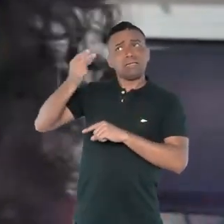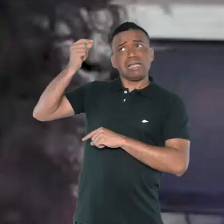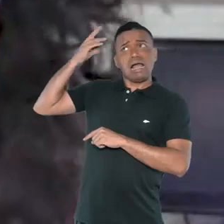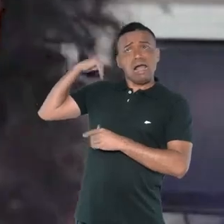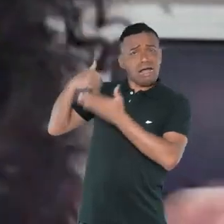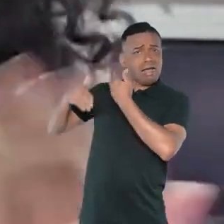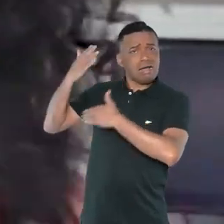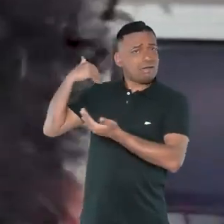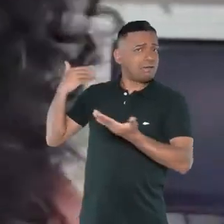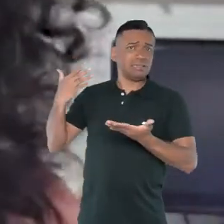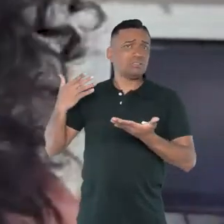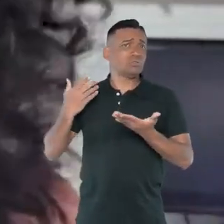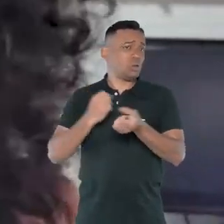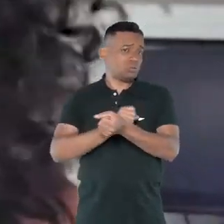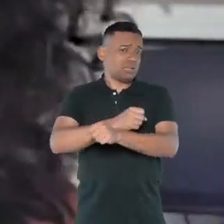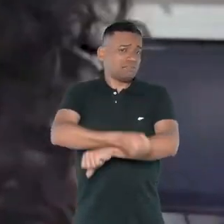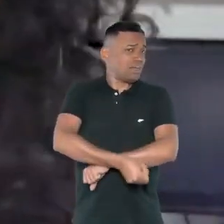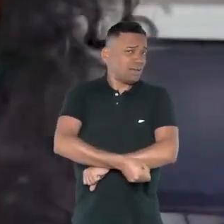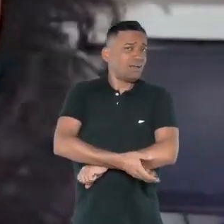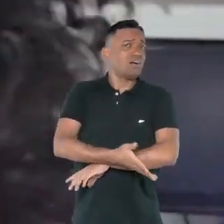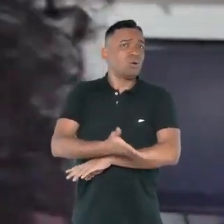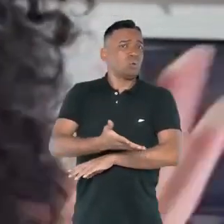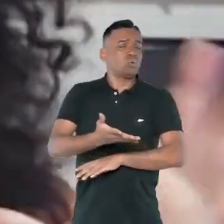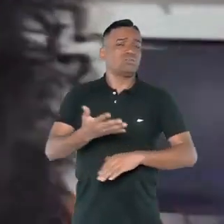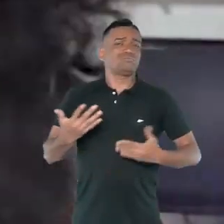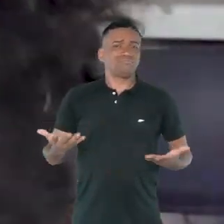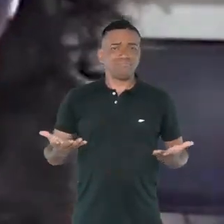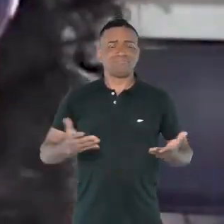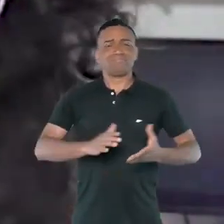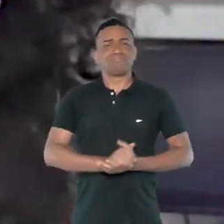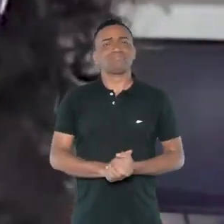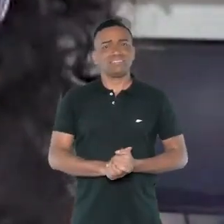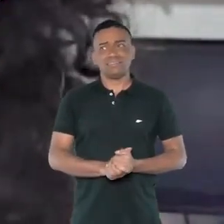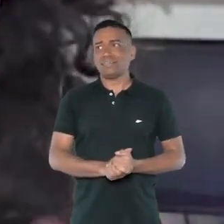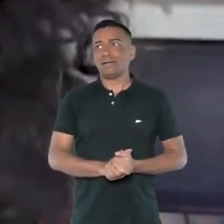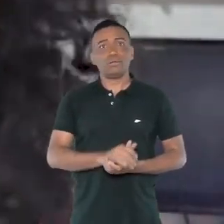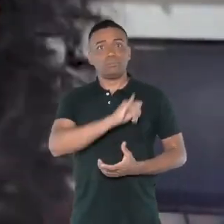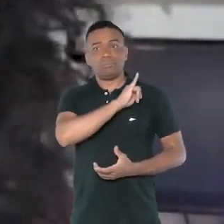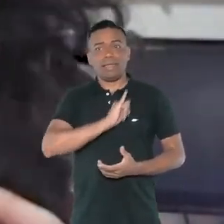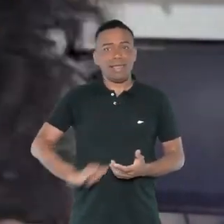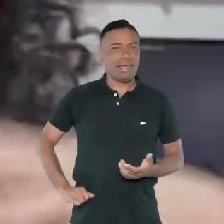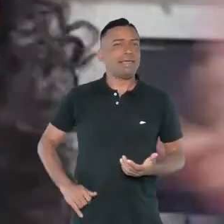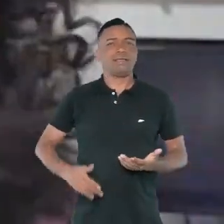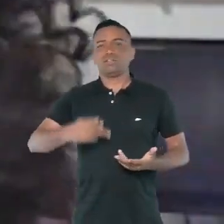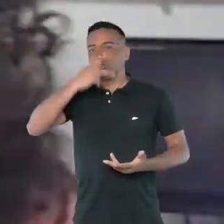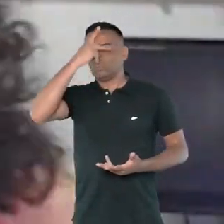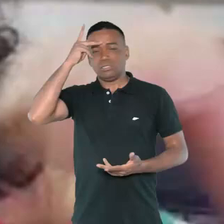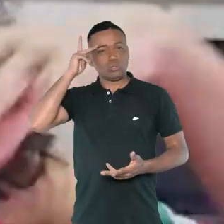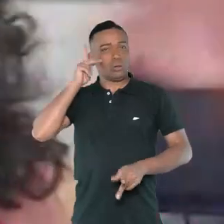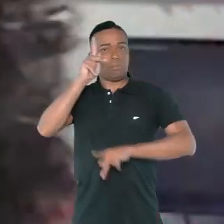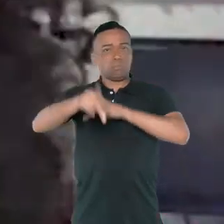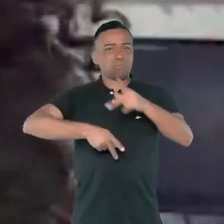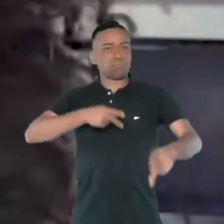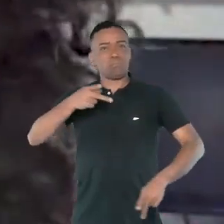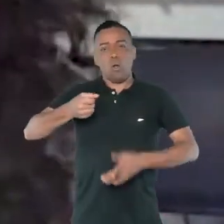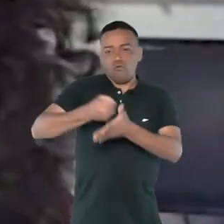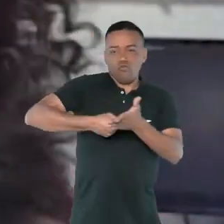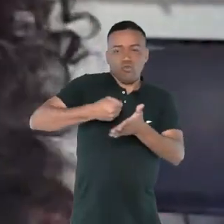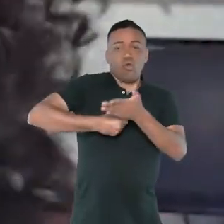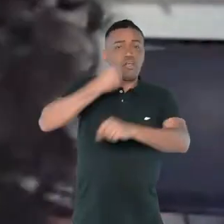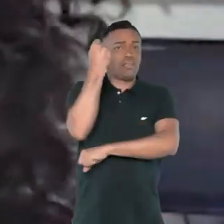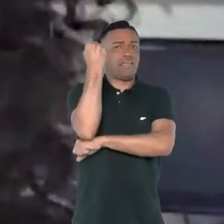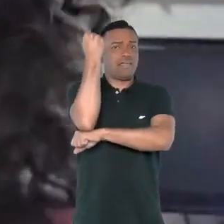se entendam. E entendam que a gente também tem um passado, uma história que não é só uma história de escravidão, né, que é uma história de reinos,